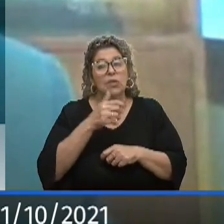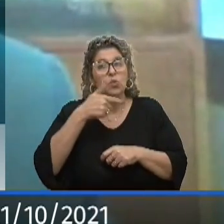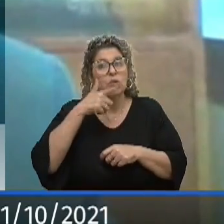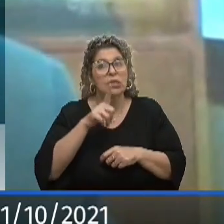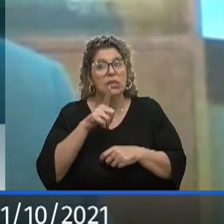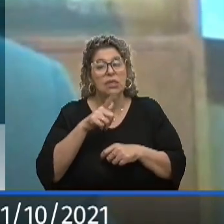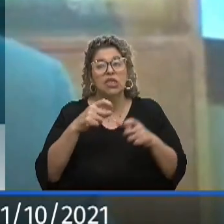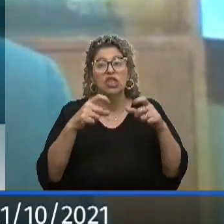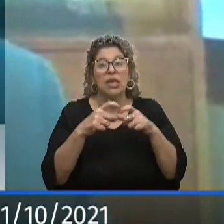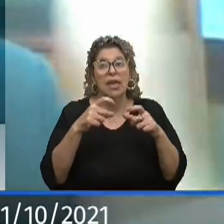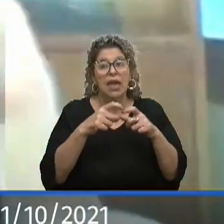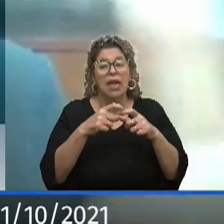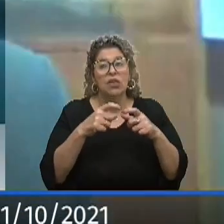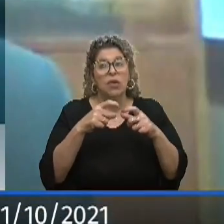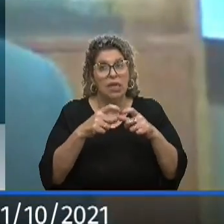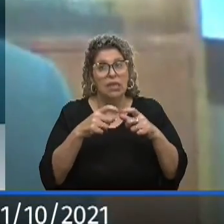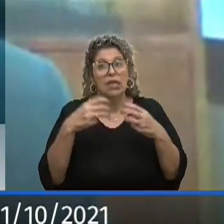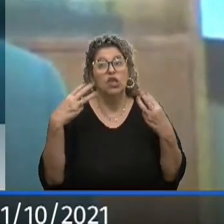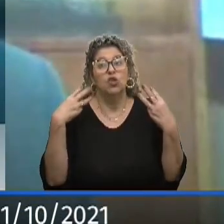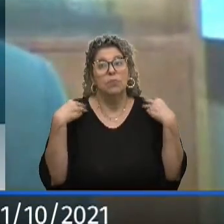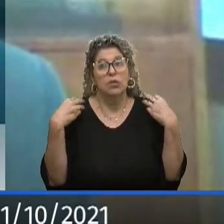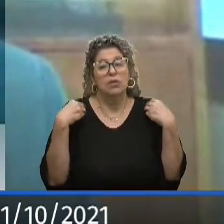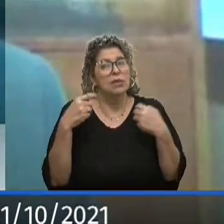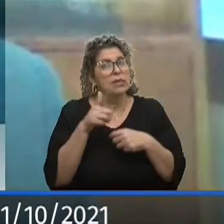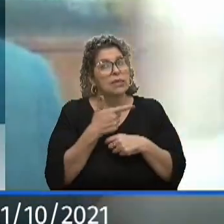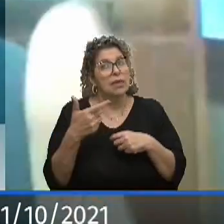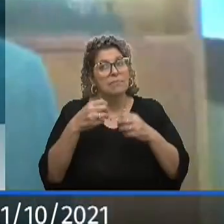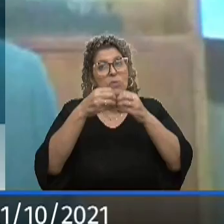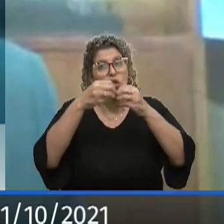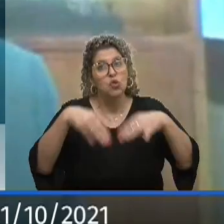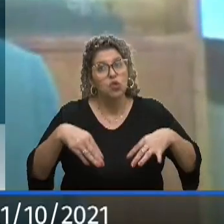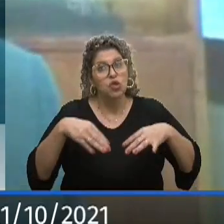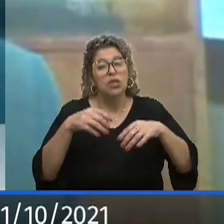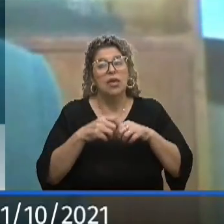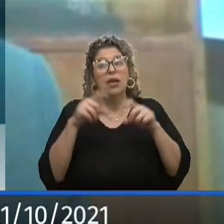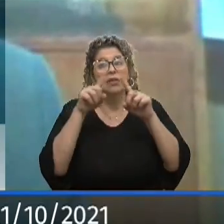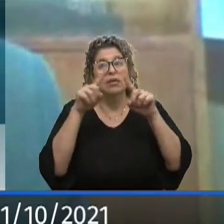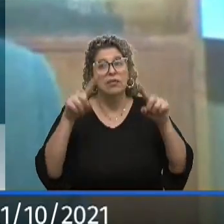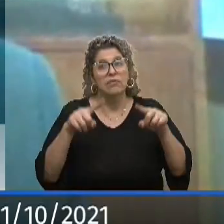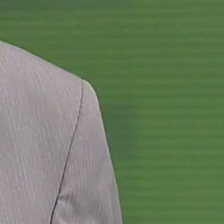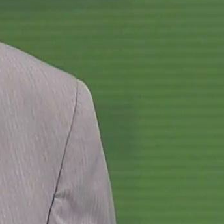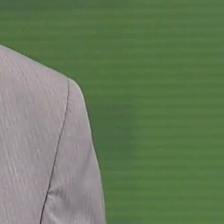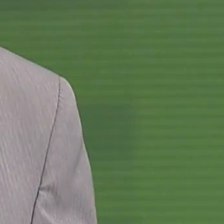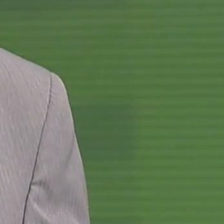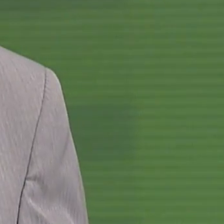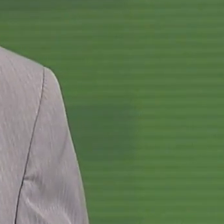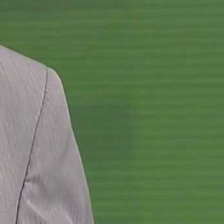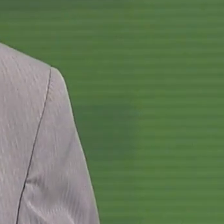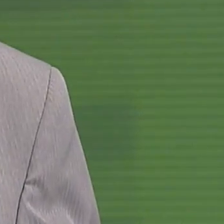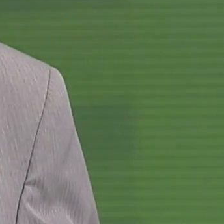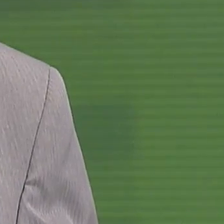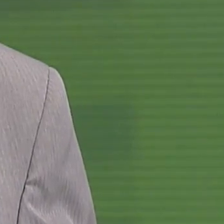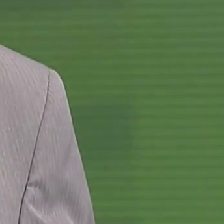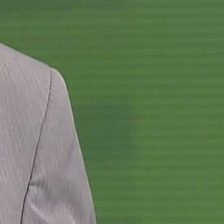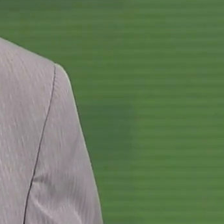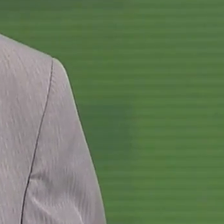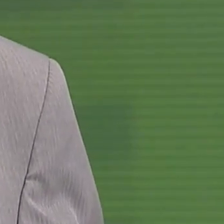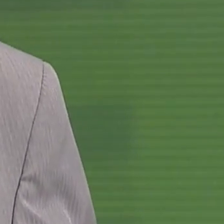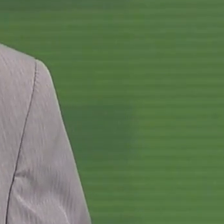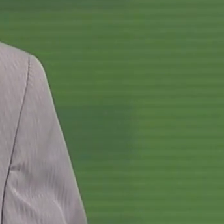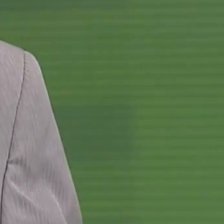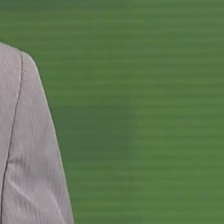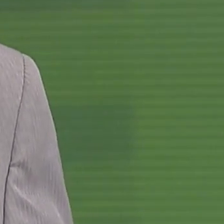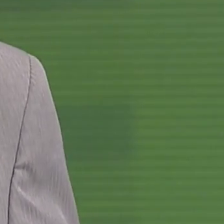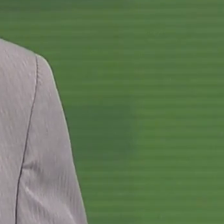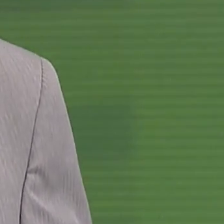tirar sua carteira de motorista claro que sem prejudicar o servidor Mas lógico sem prejudicar o cidadão né bom e você vai ver depois do